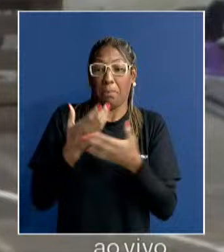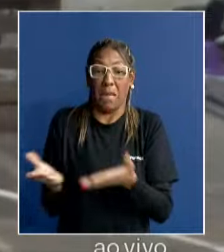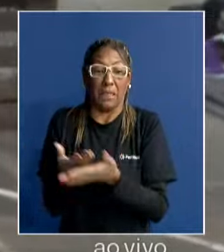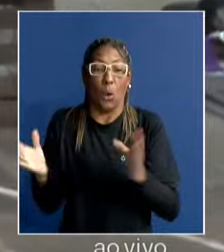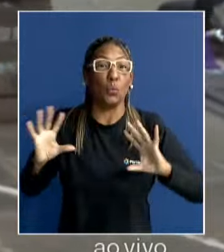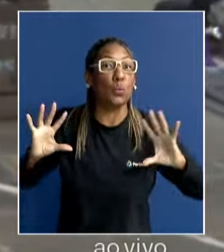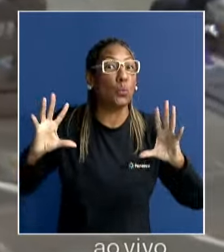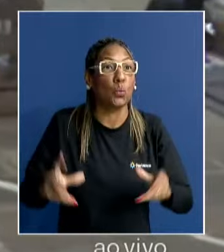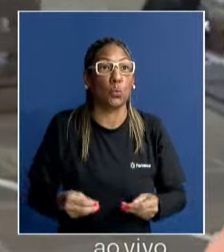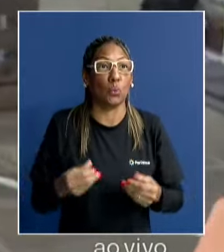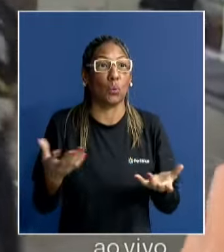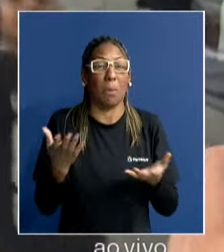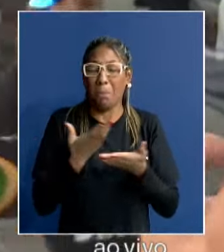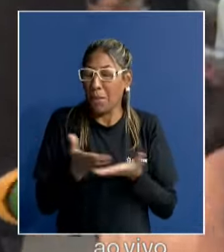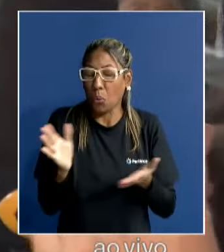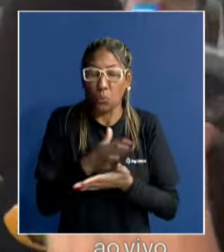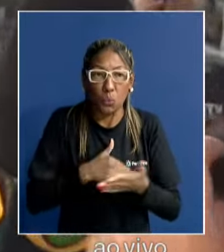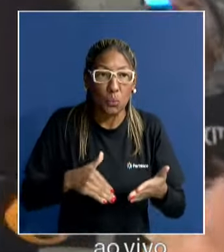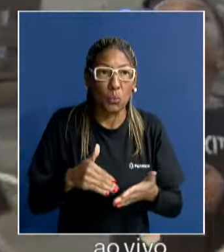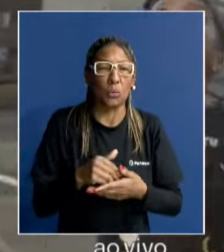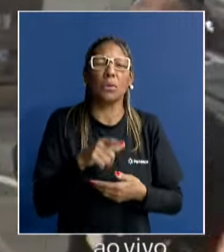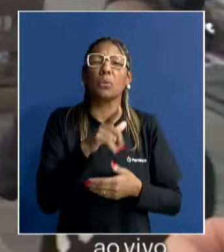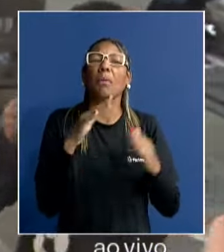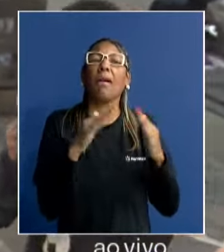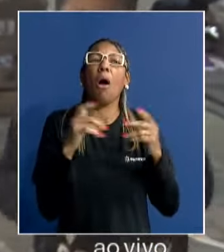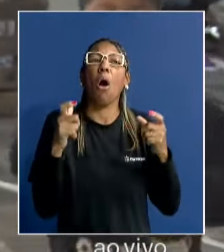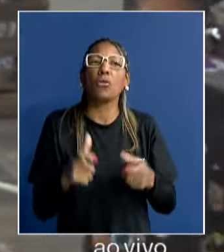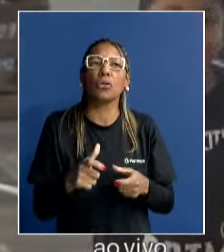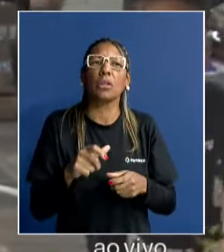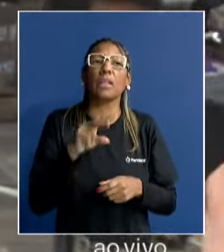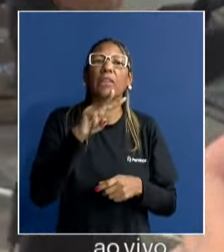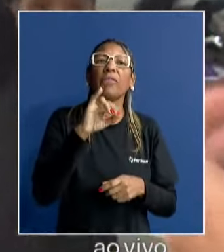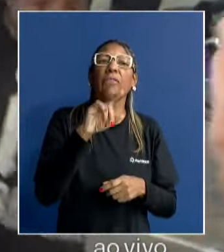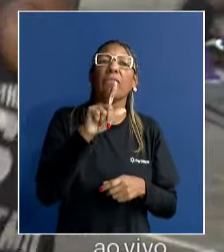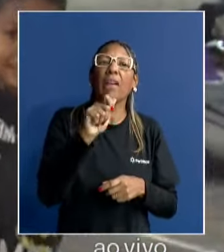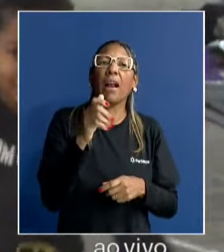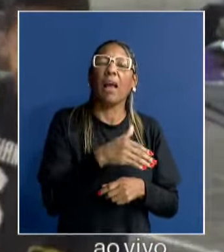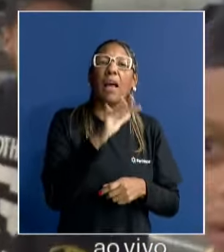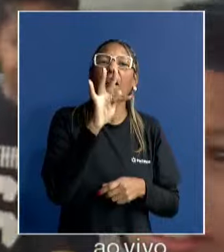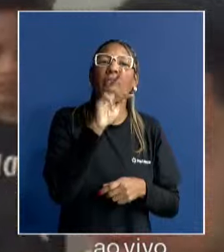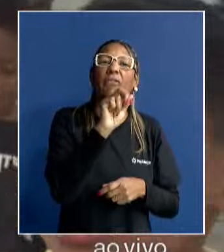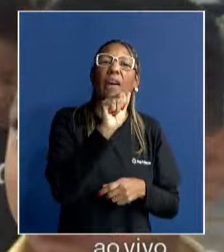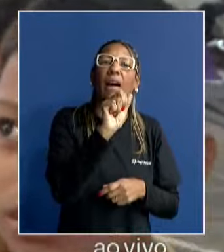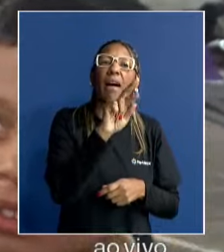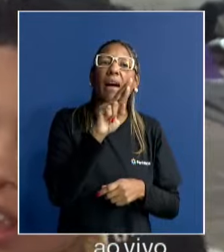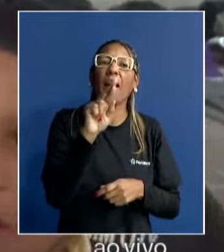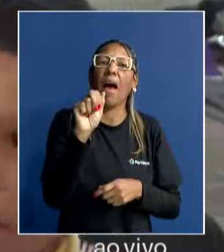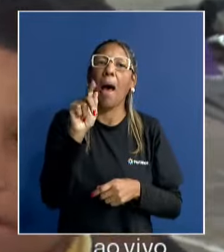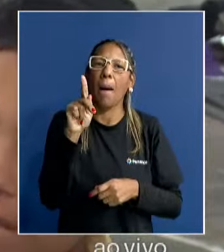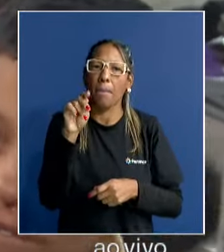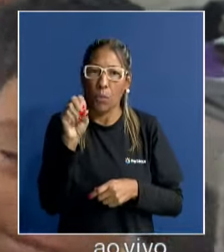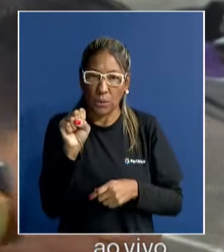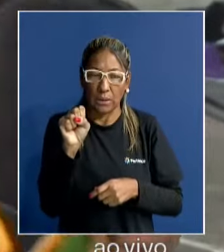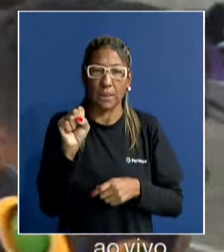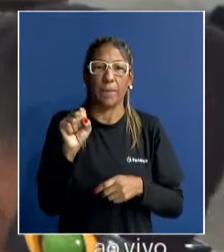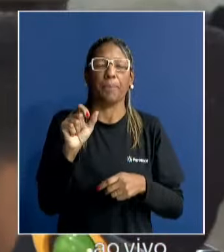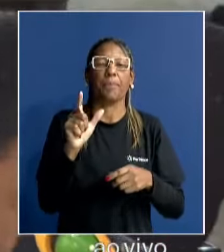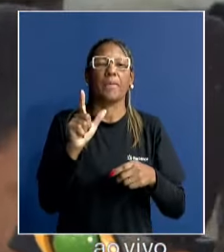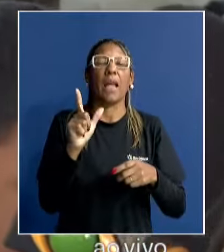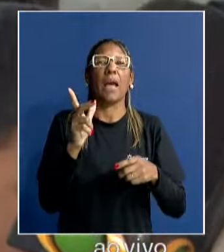perdemos tudo, né? Nós perdemos tudo. Onde é que tu mora, Raquel? Ali na Farrapos, Navegantes, no Maitá, na Vila Cobal ali.